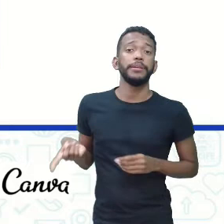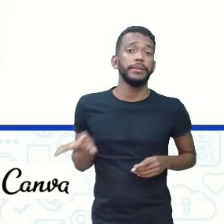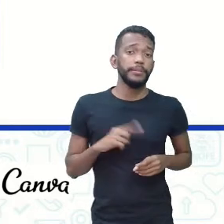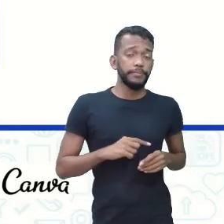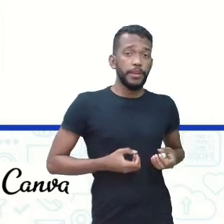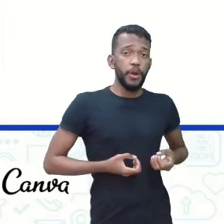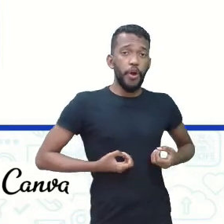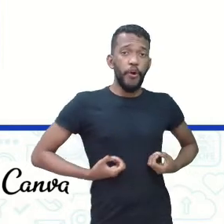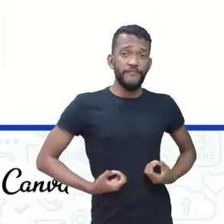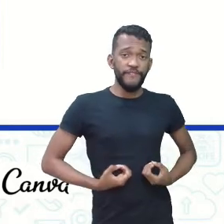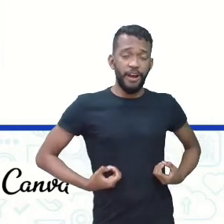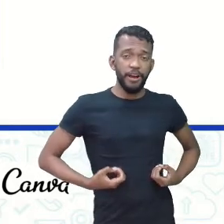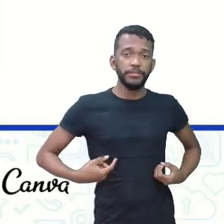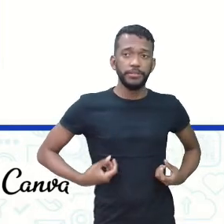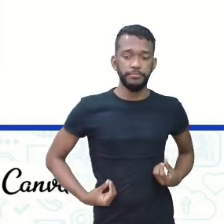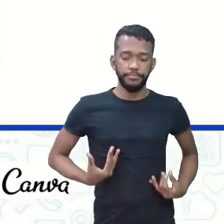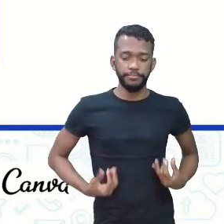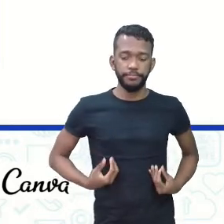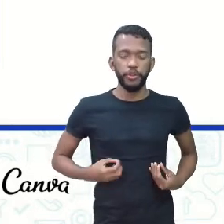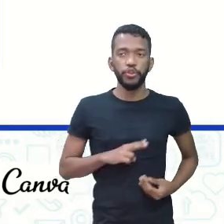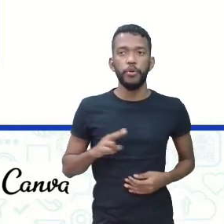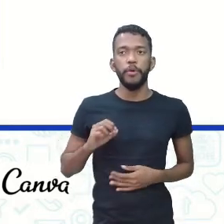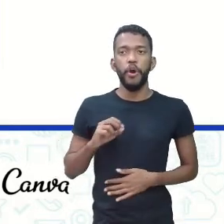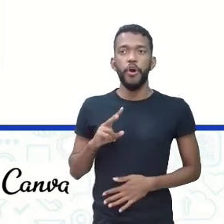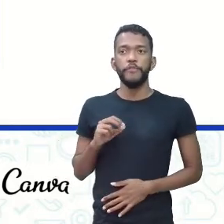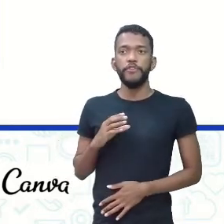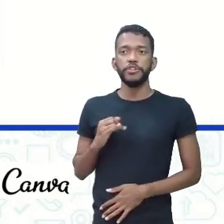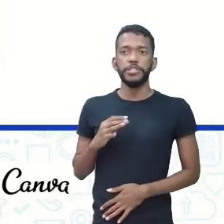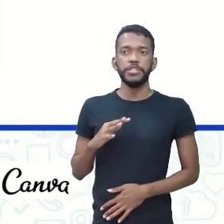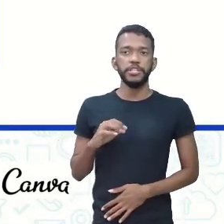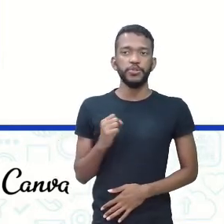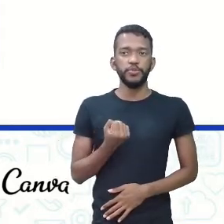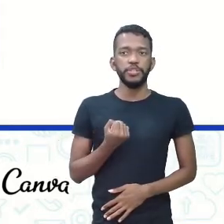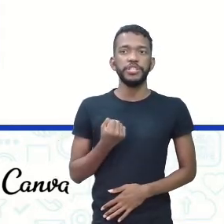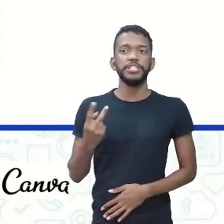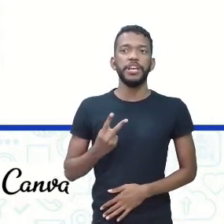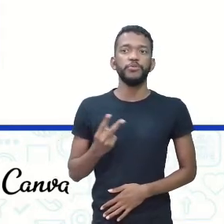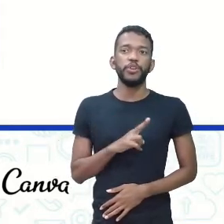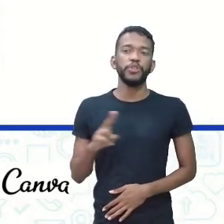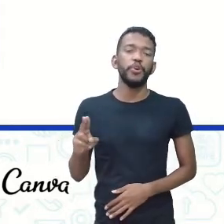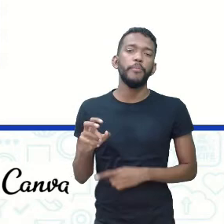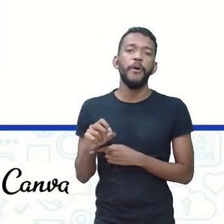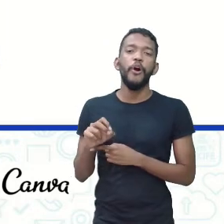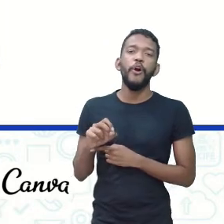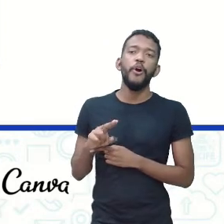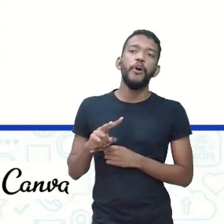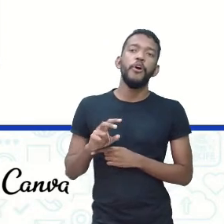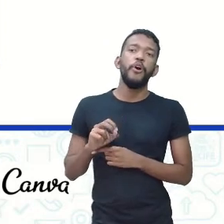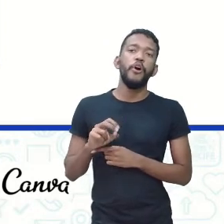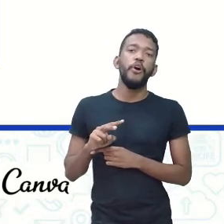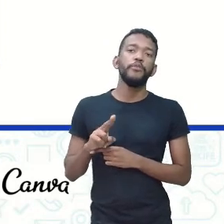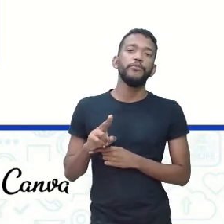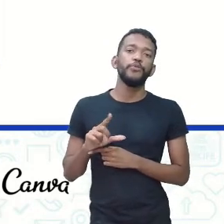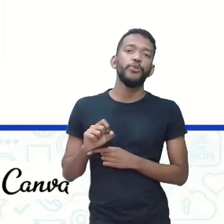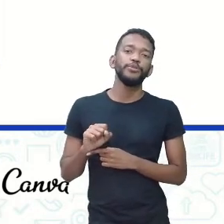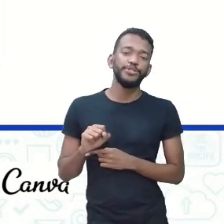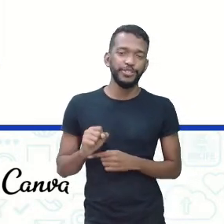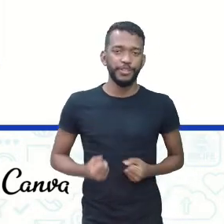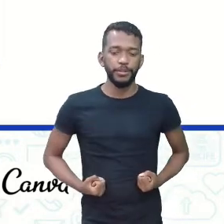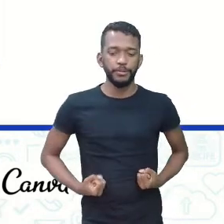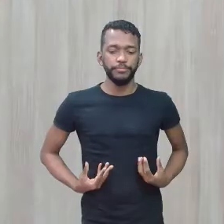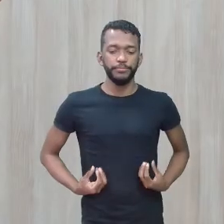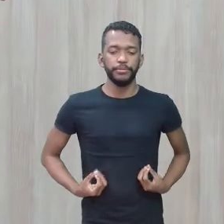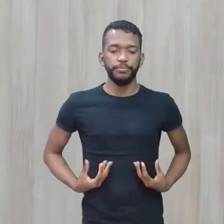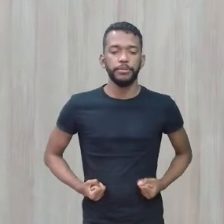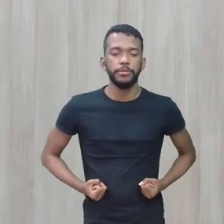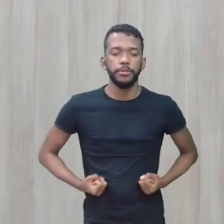os ovócitos secundários, chamados popularmente de óvulos. Bem interessante lembrar que